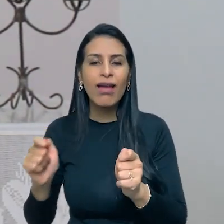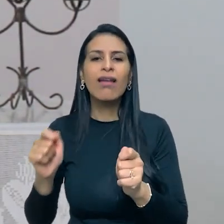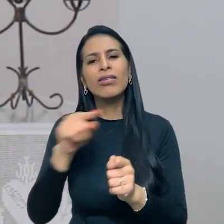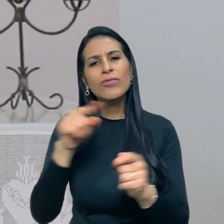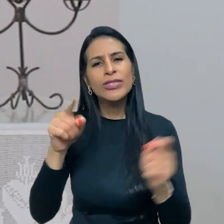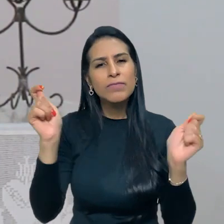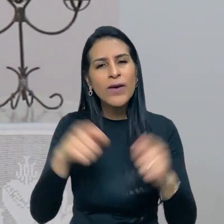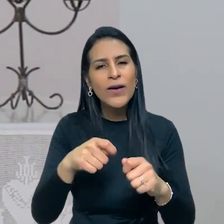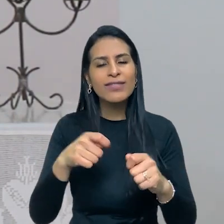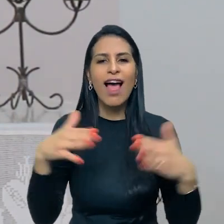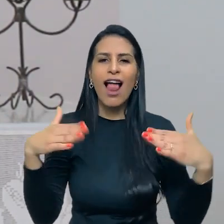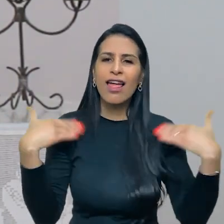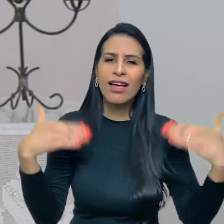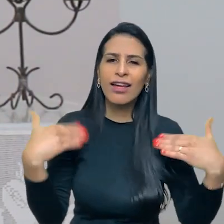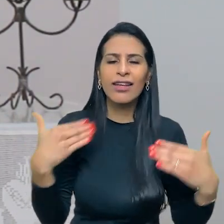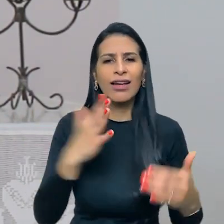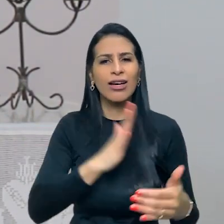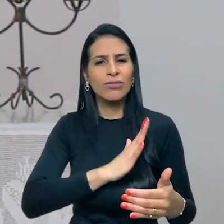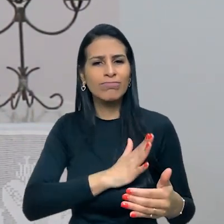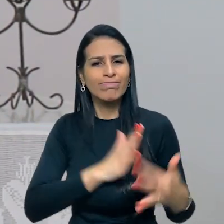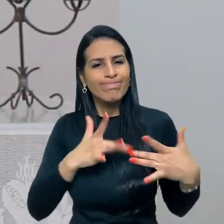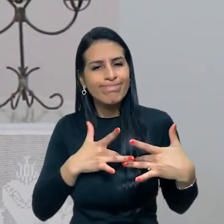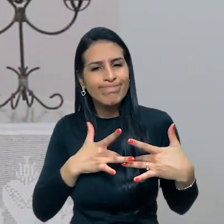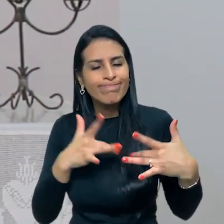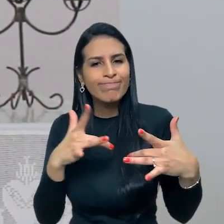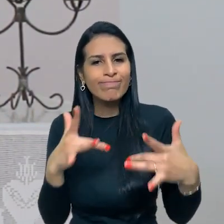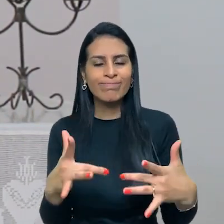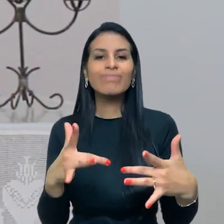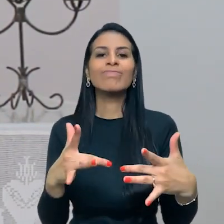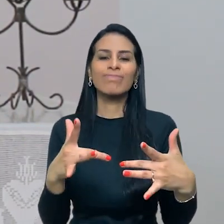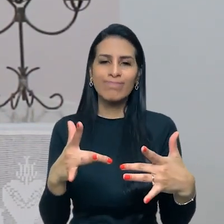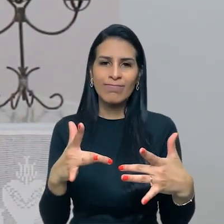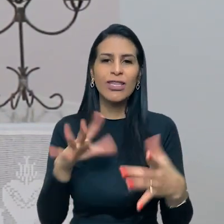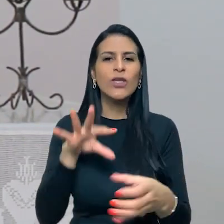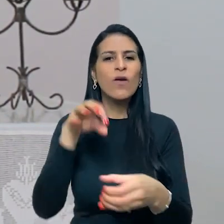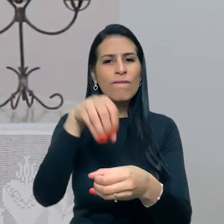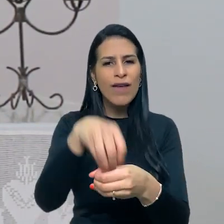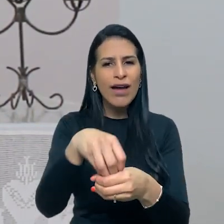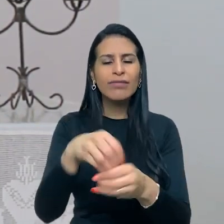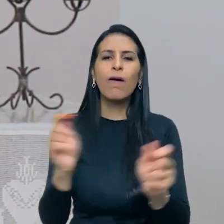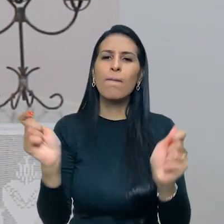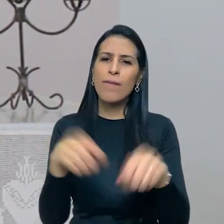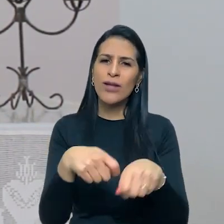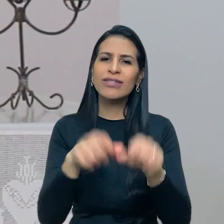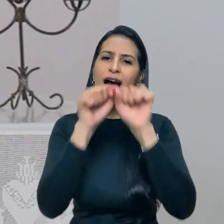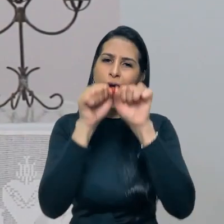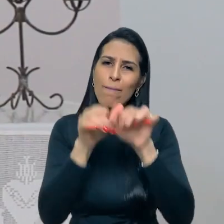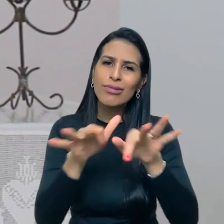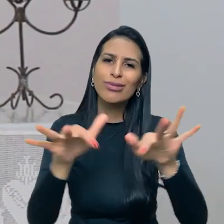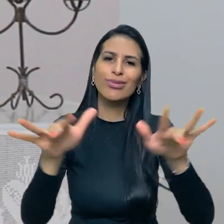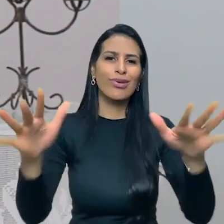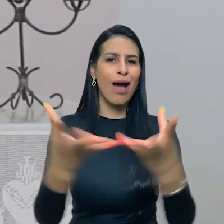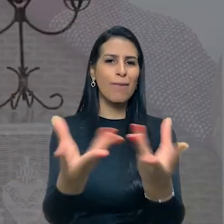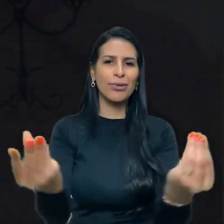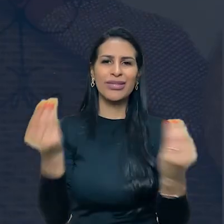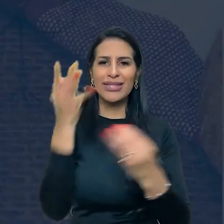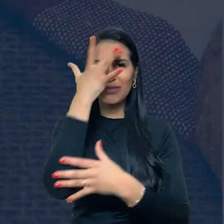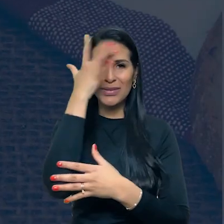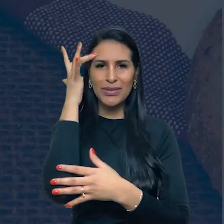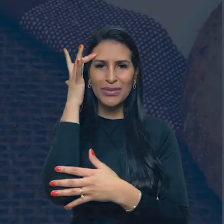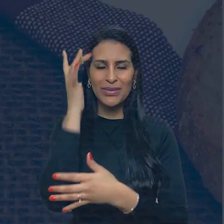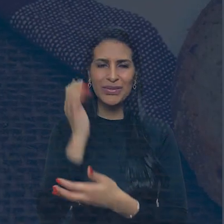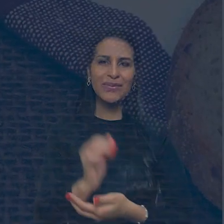e alegria, e que a oferta das comunidades seja uma bênção na vida de muitas pessoas.